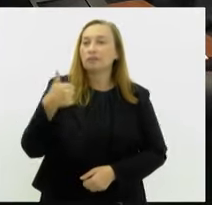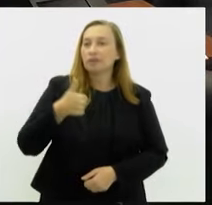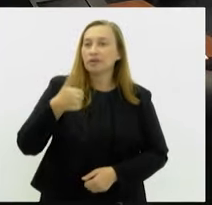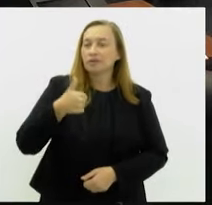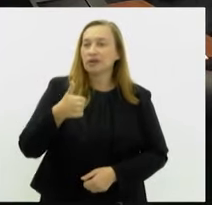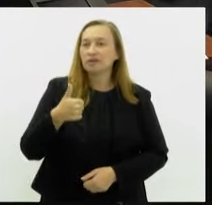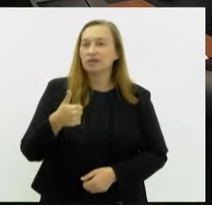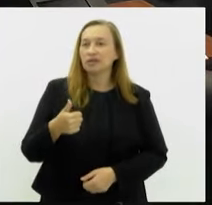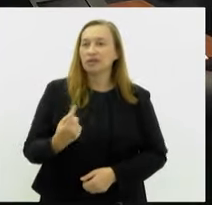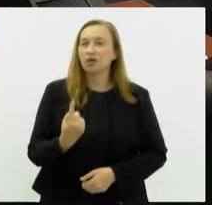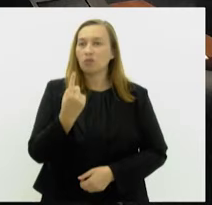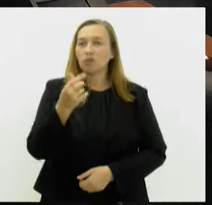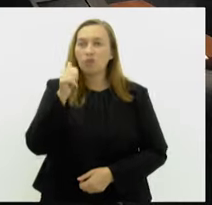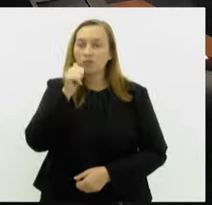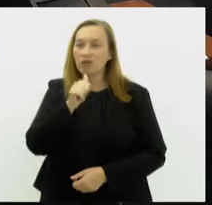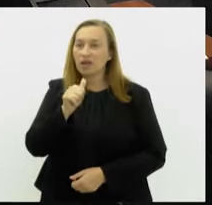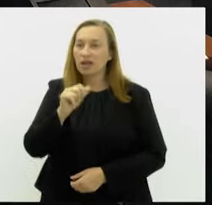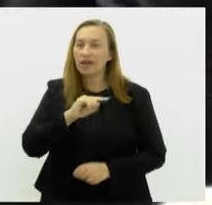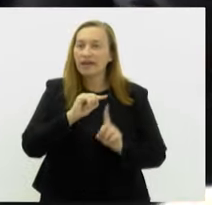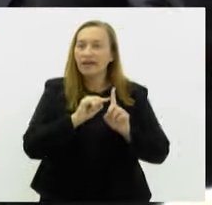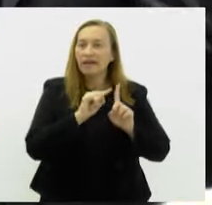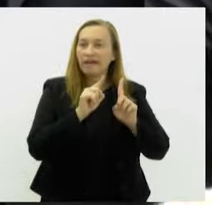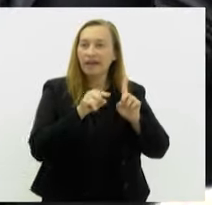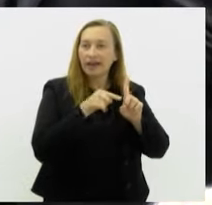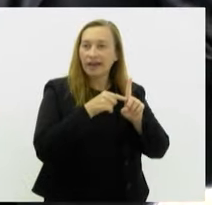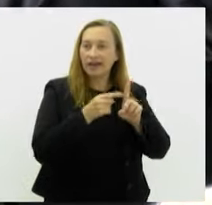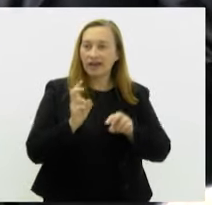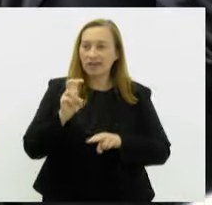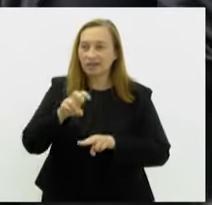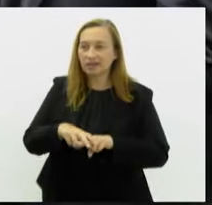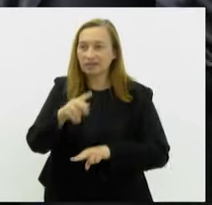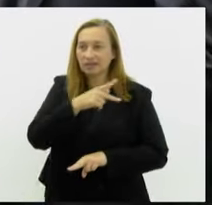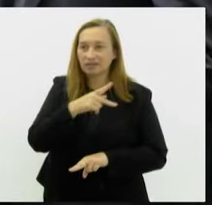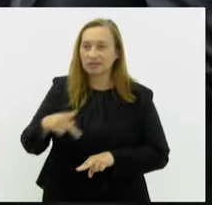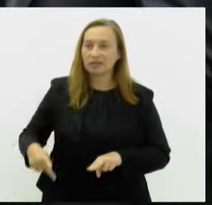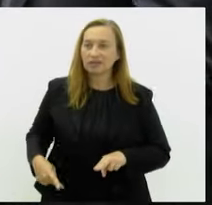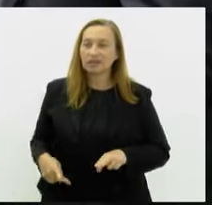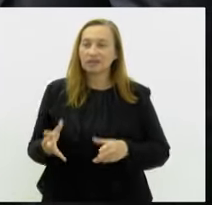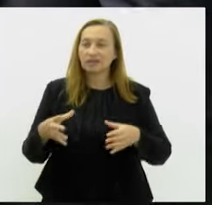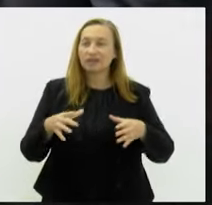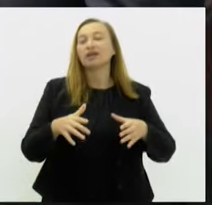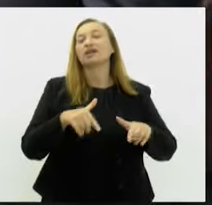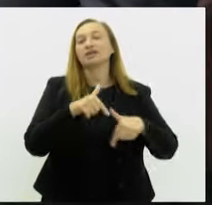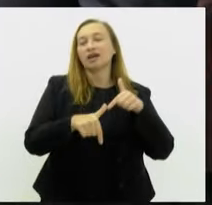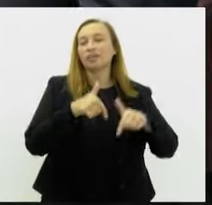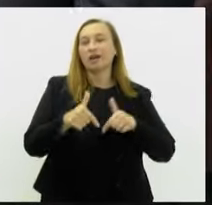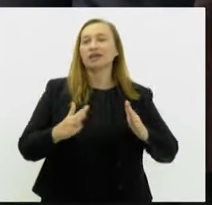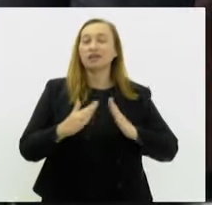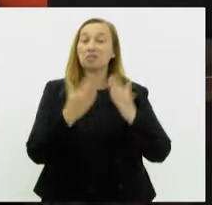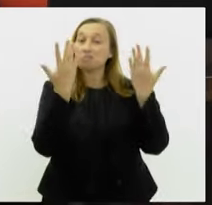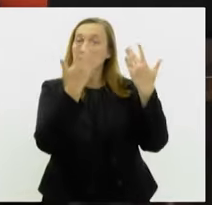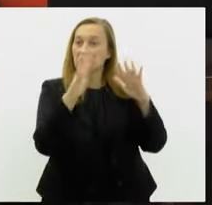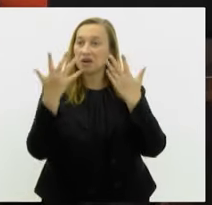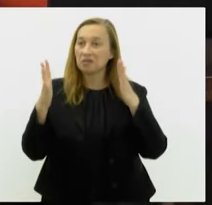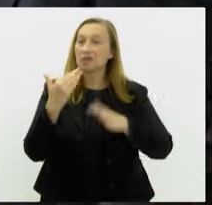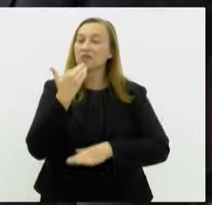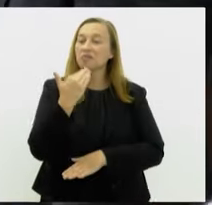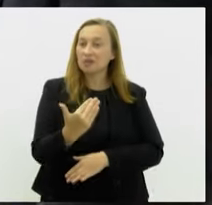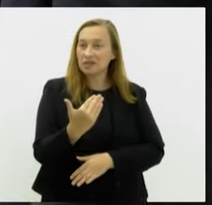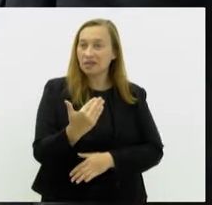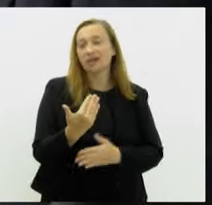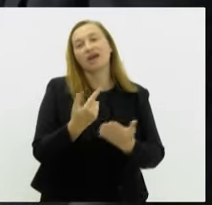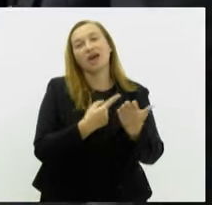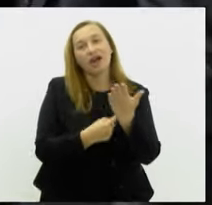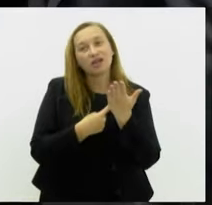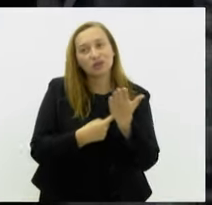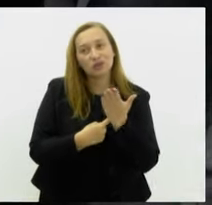que uma mulher grávida, belíssima, assume a condução dos trabalhos dessa casa, então parabenizar a Vossa Excelência e pedir aqui ajuda ao nosso